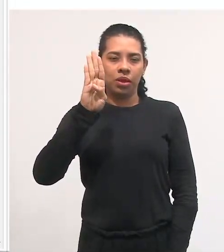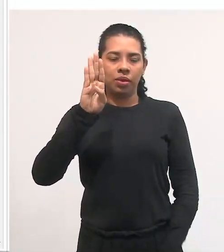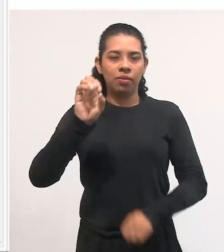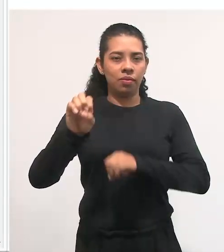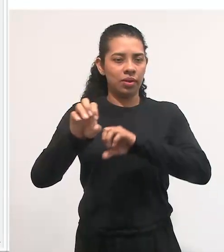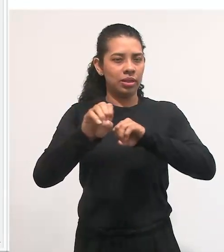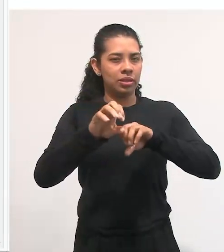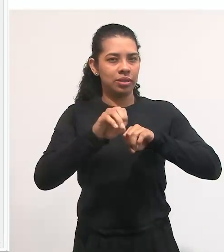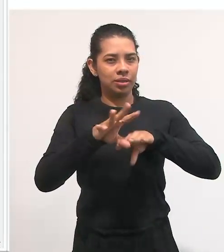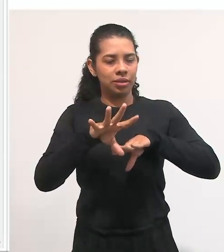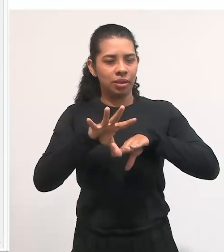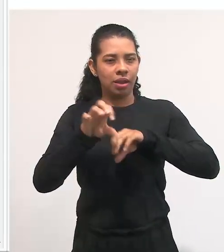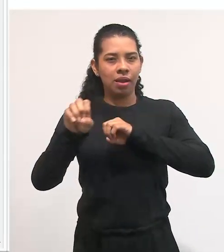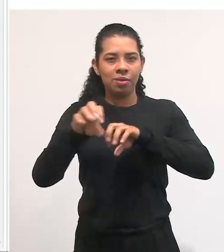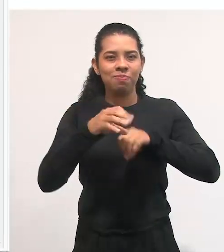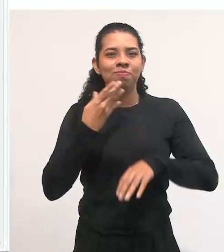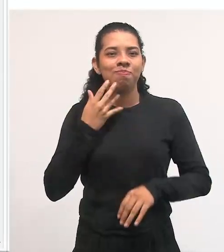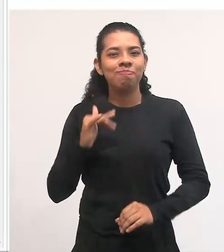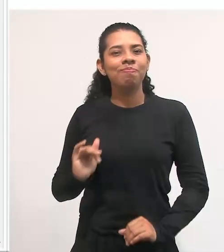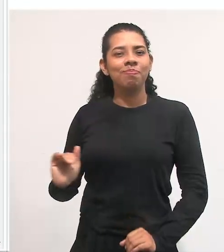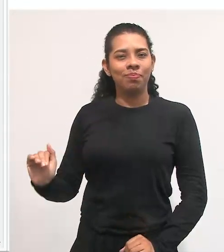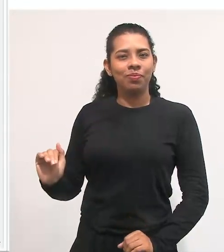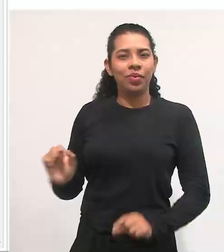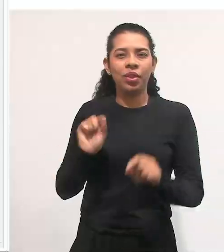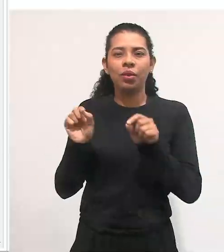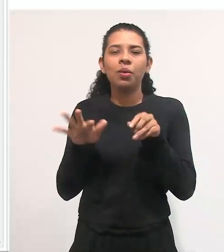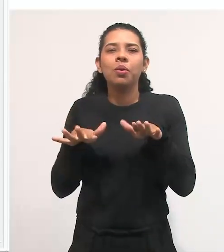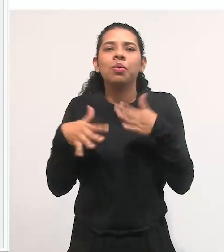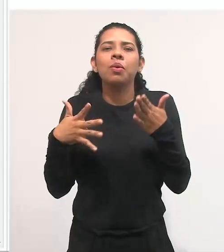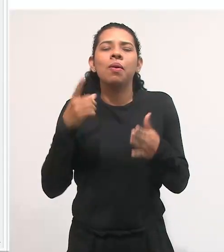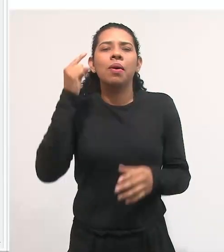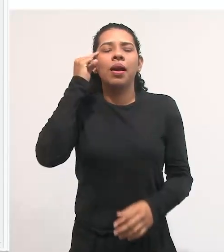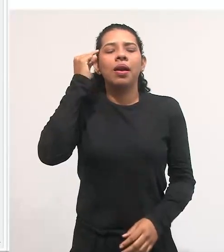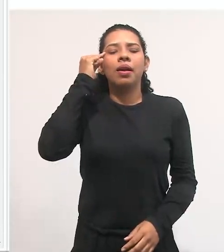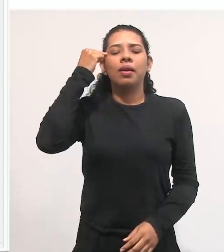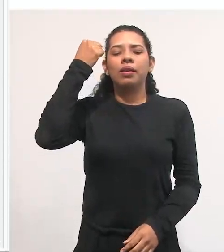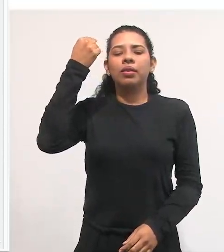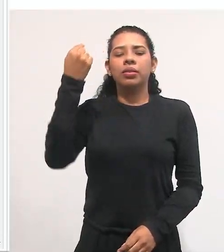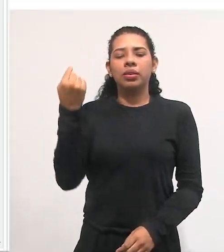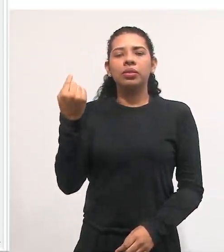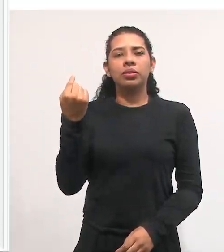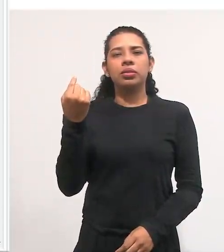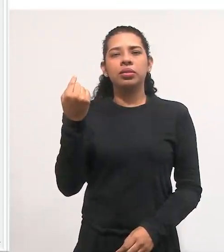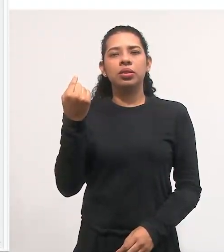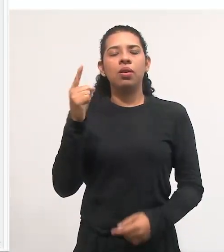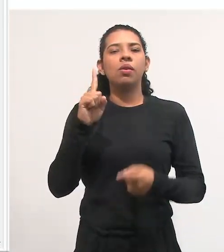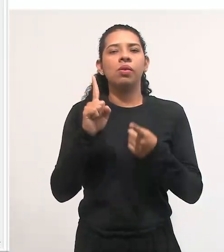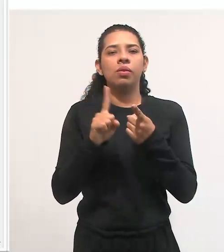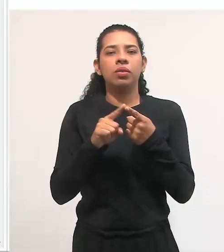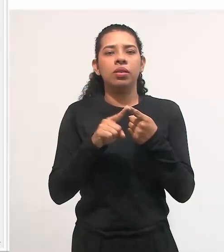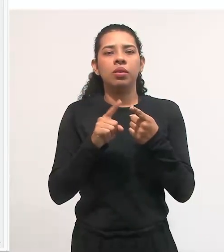tratar, olha, da educação infantil, ele vai dizer qual que é essa intencionalidade, que é o caput,